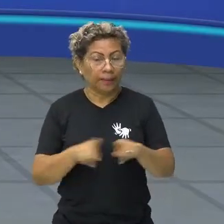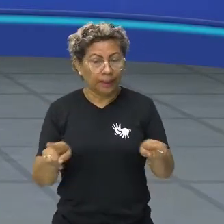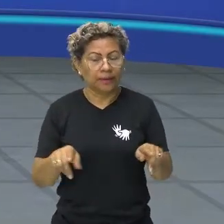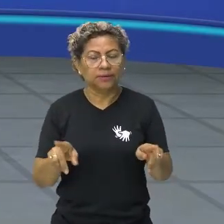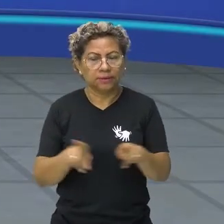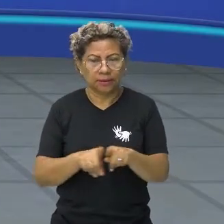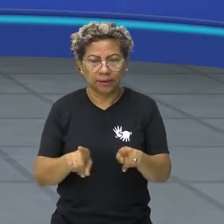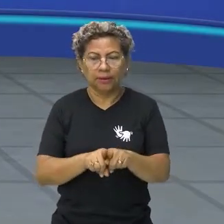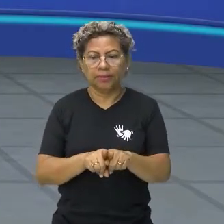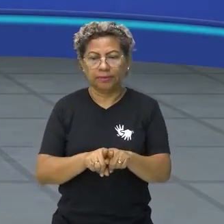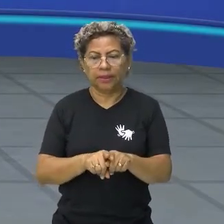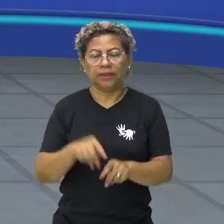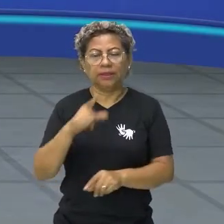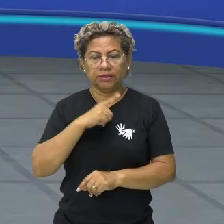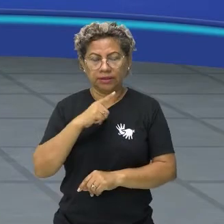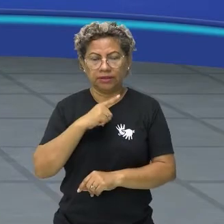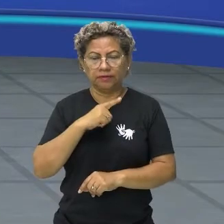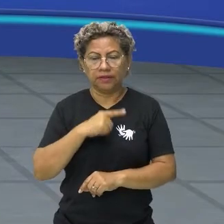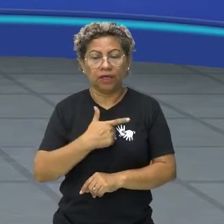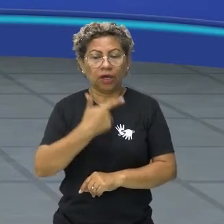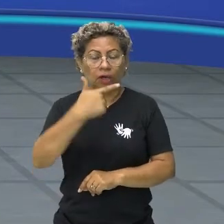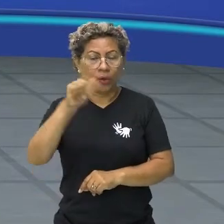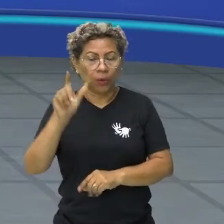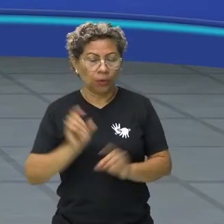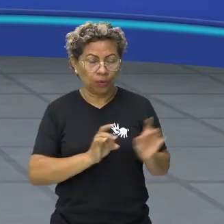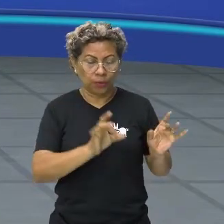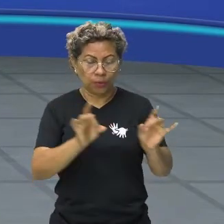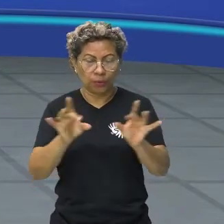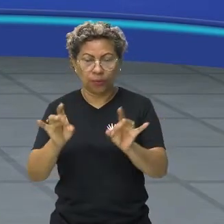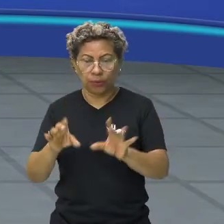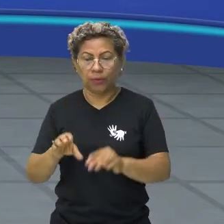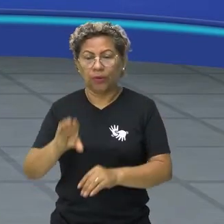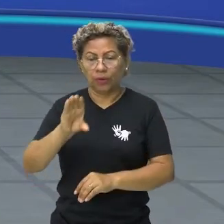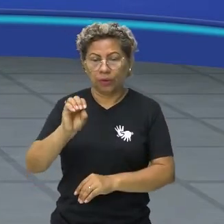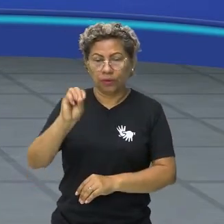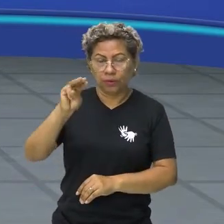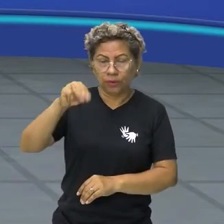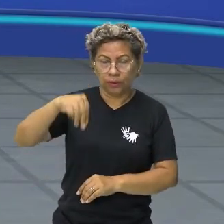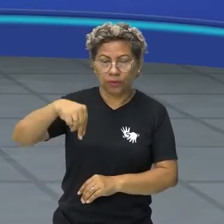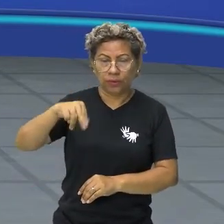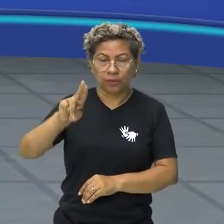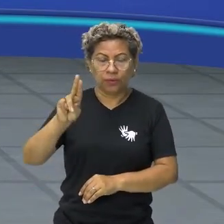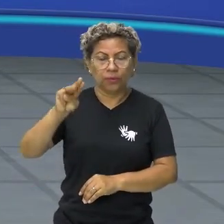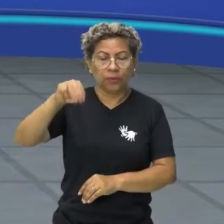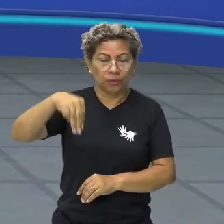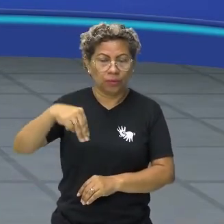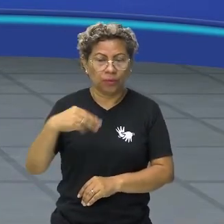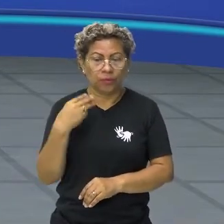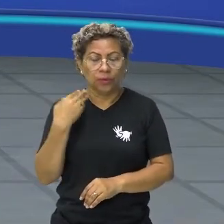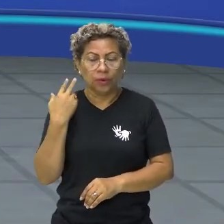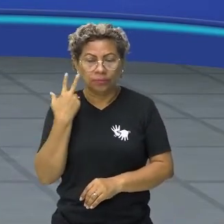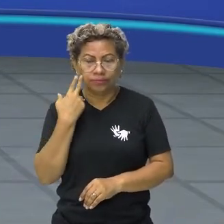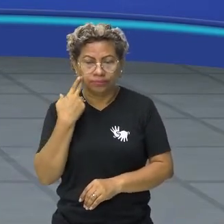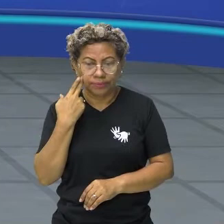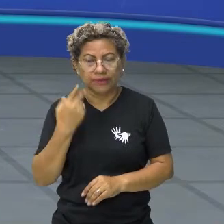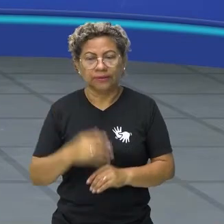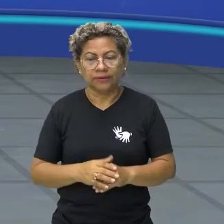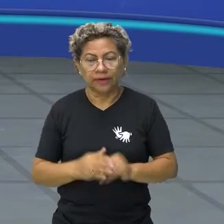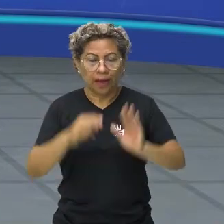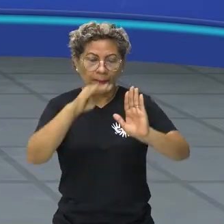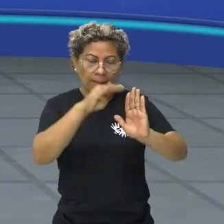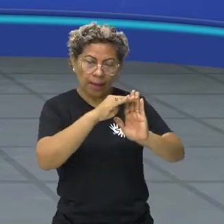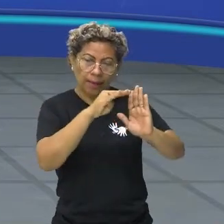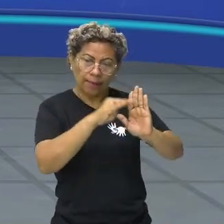aduaneira, também teremos o mercado comum. Vocês estão observando aí que está sendo passo a passo, né? A zona de livre comércio é